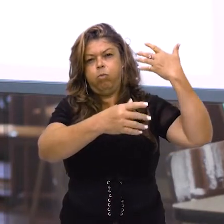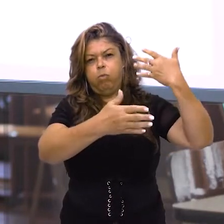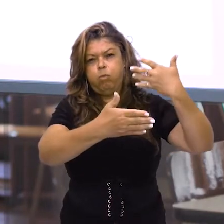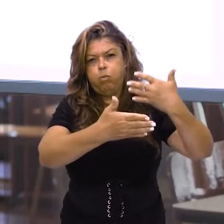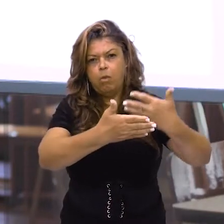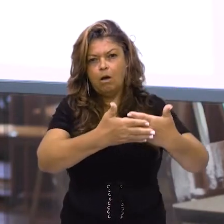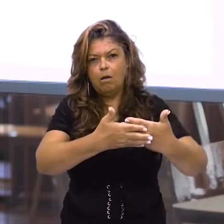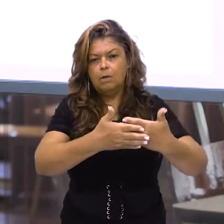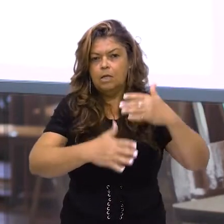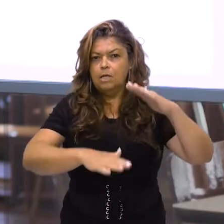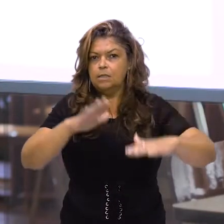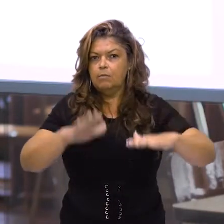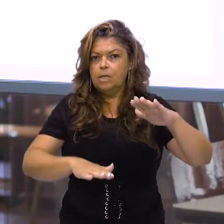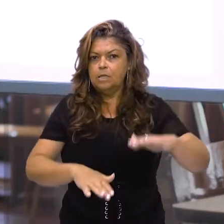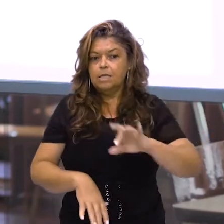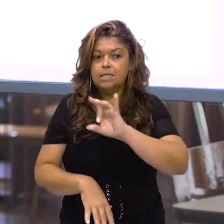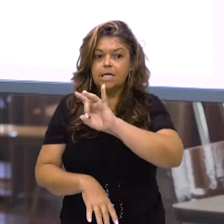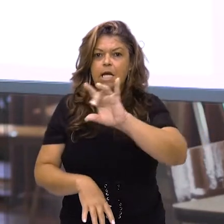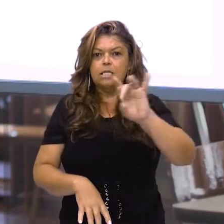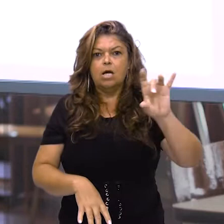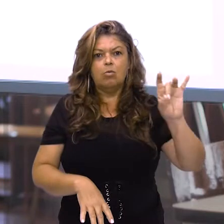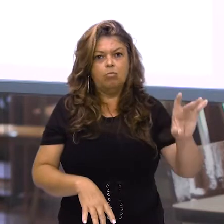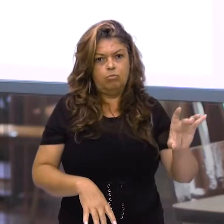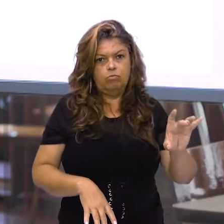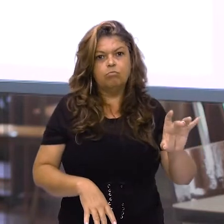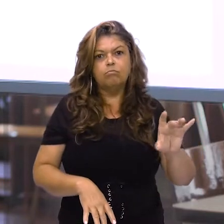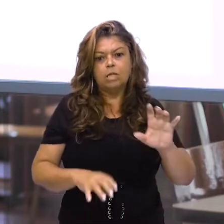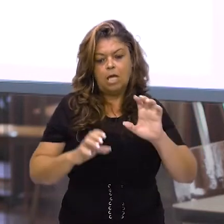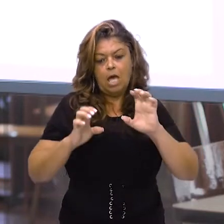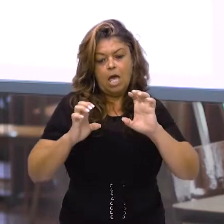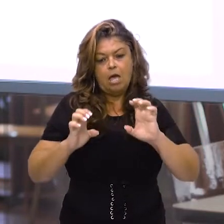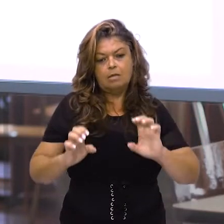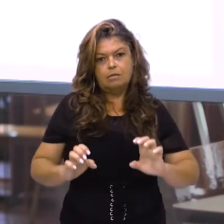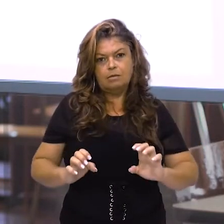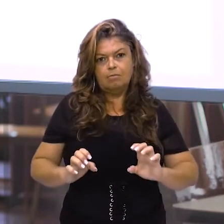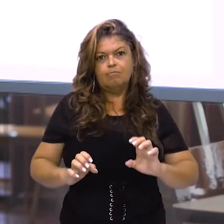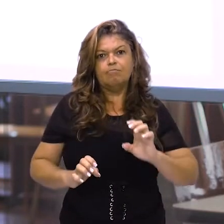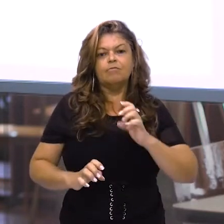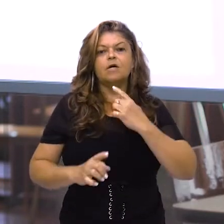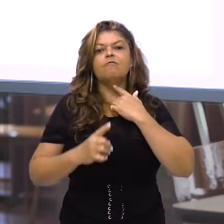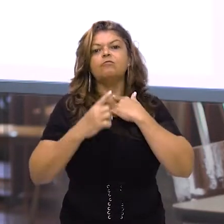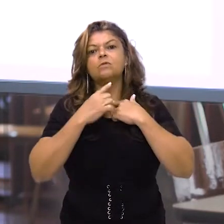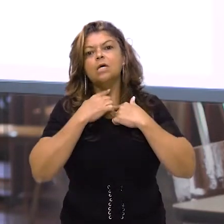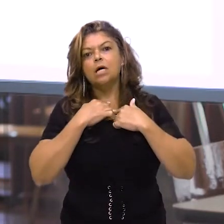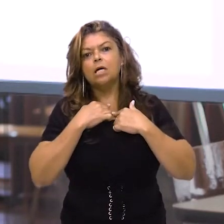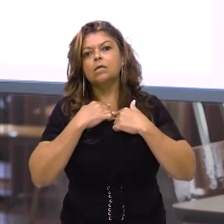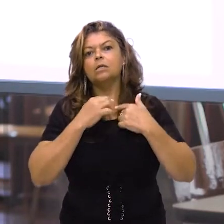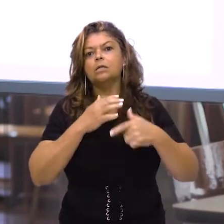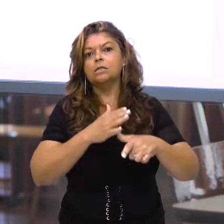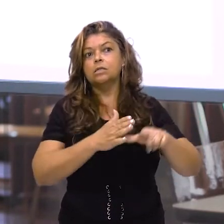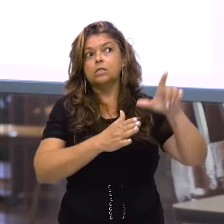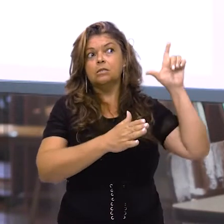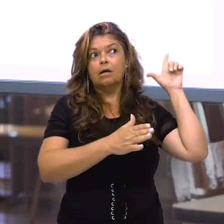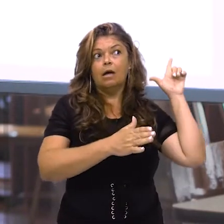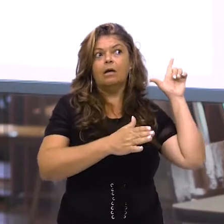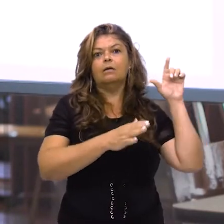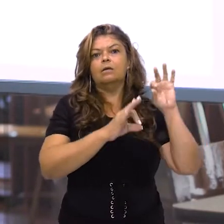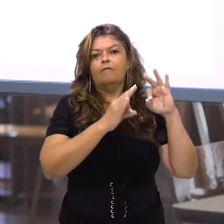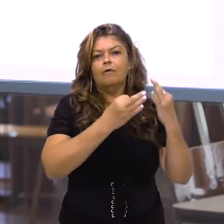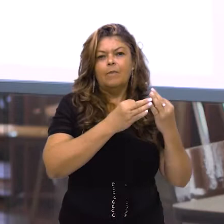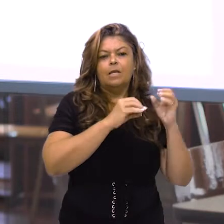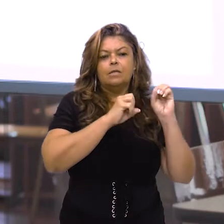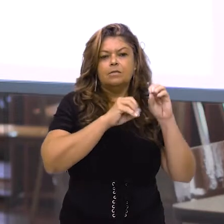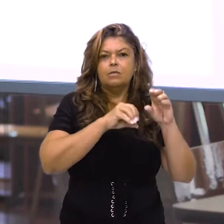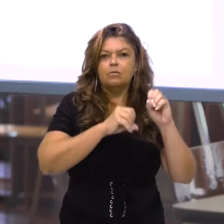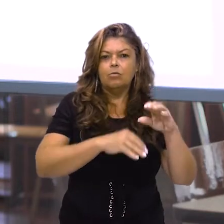cada pessoa. Então, a ética é esses princípios que vão reger a maneira como eu me comporto diante das outras pessoas,